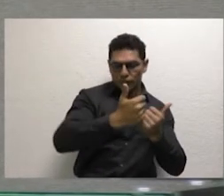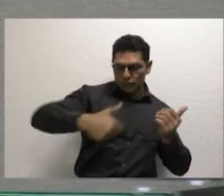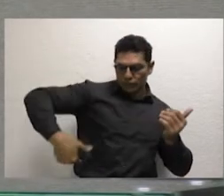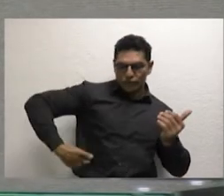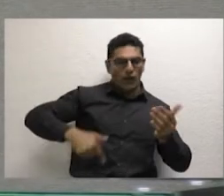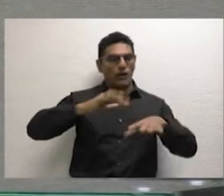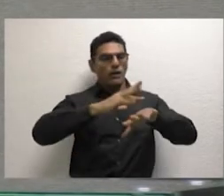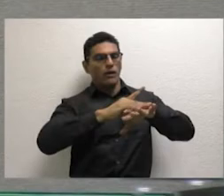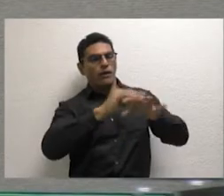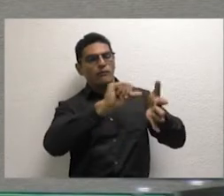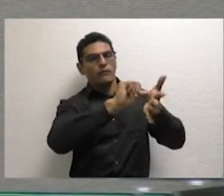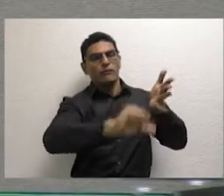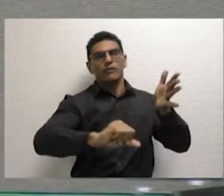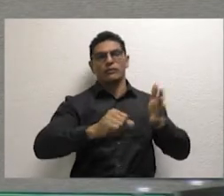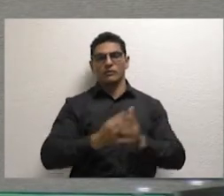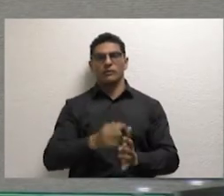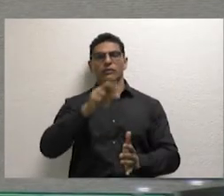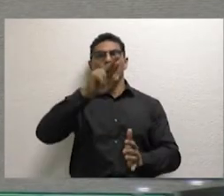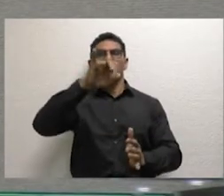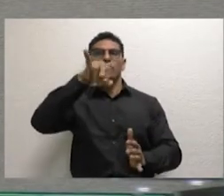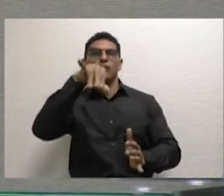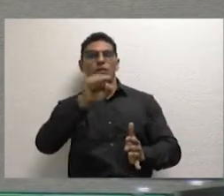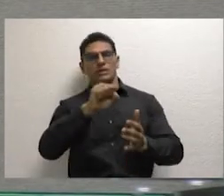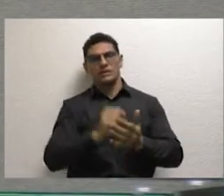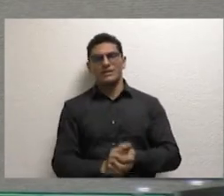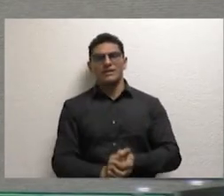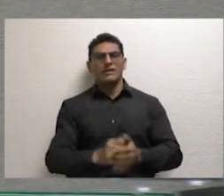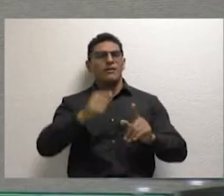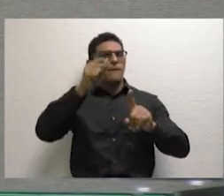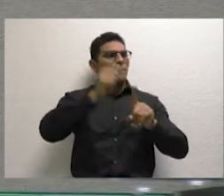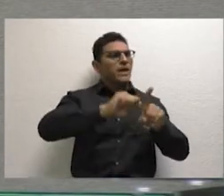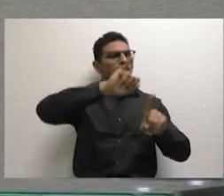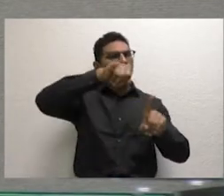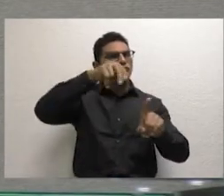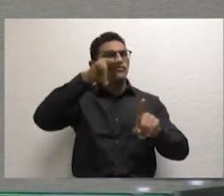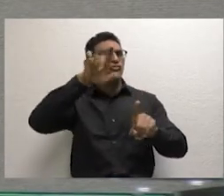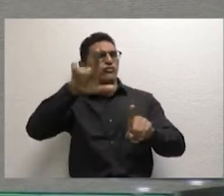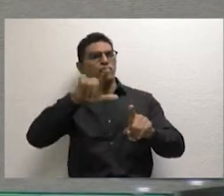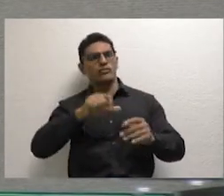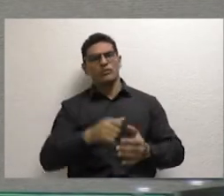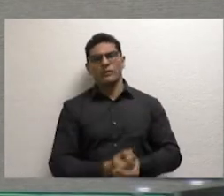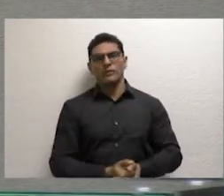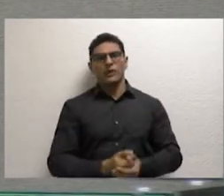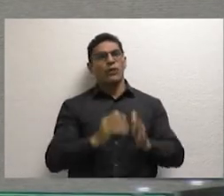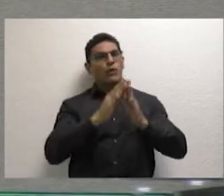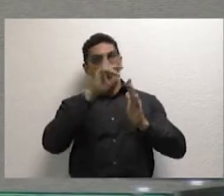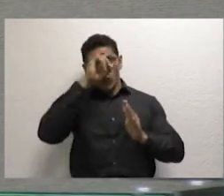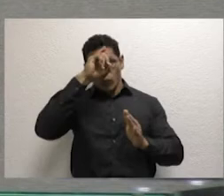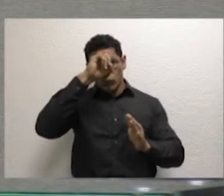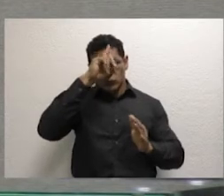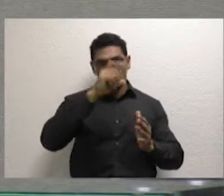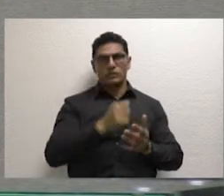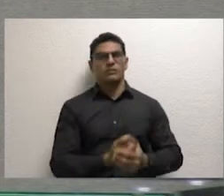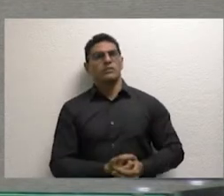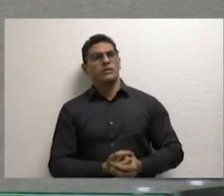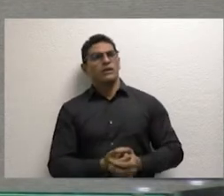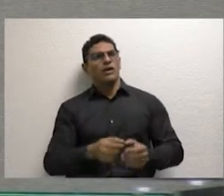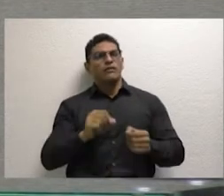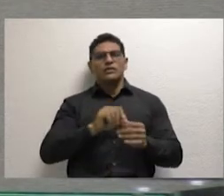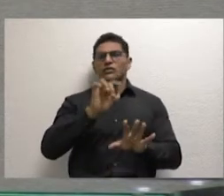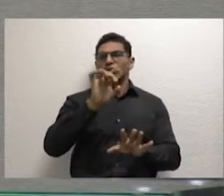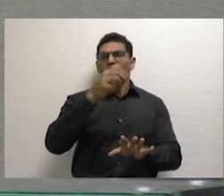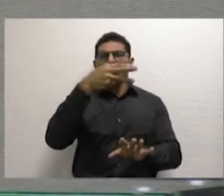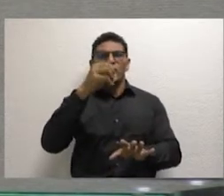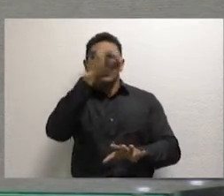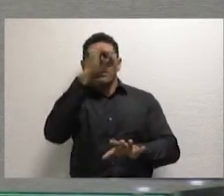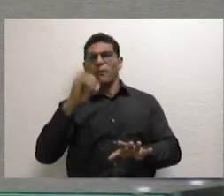E então nós teremos até o mês de julho esse hospital Delfim Nazis que funcionava apenas com 30